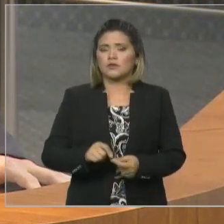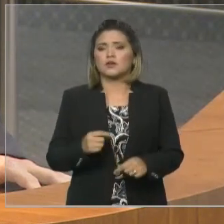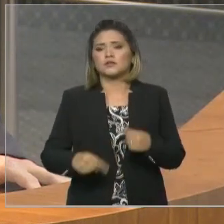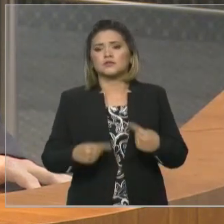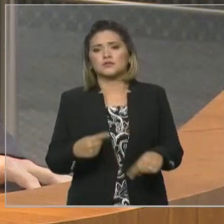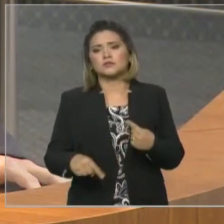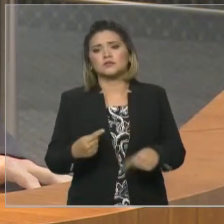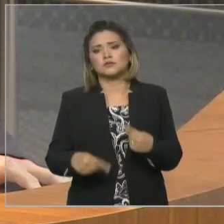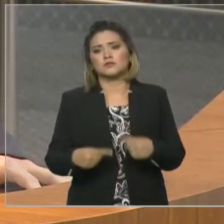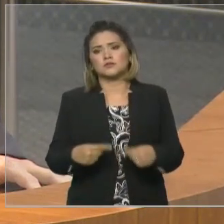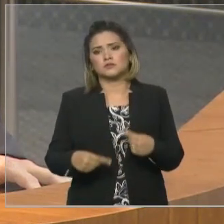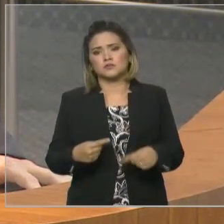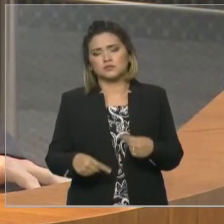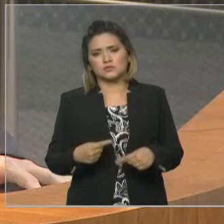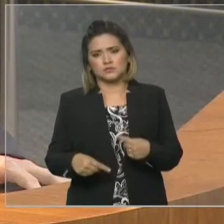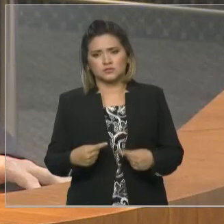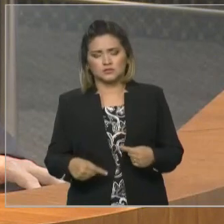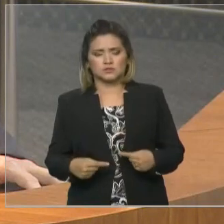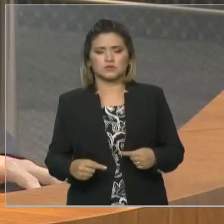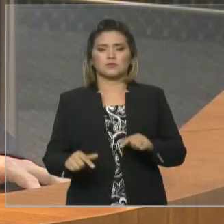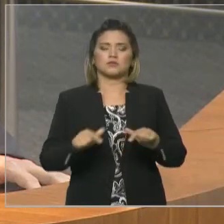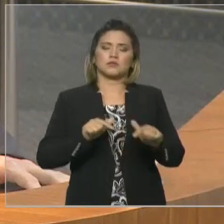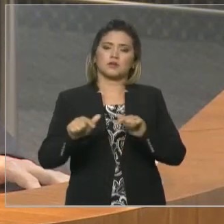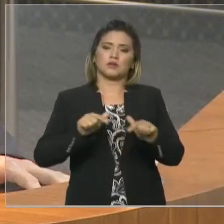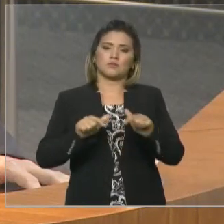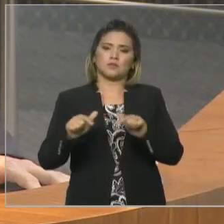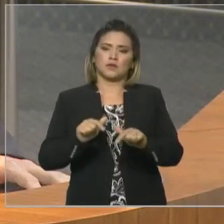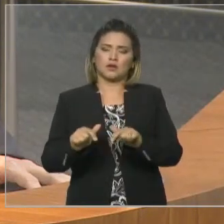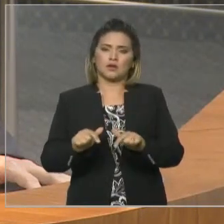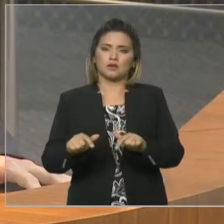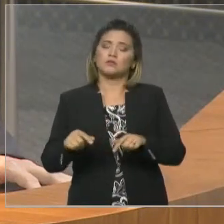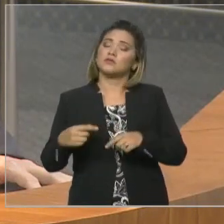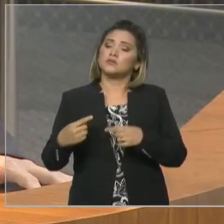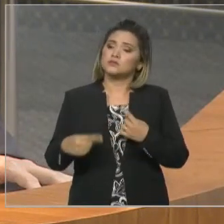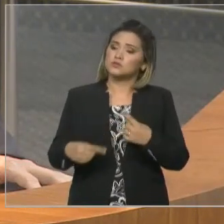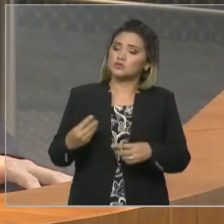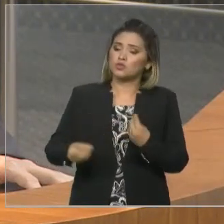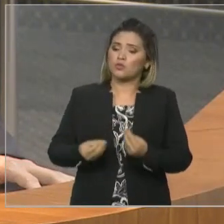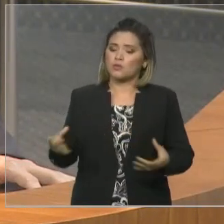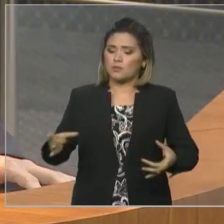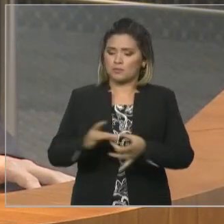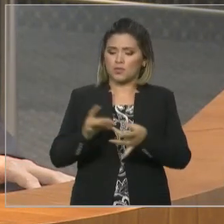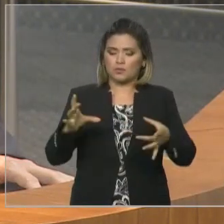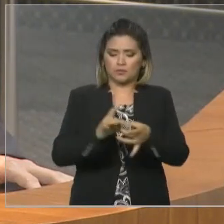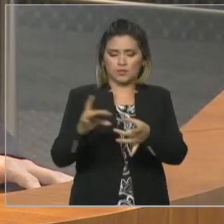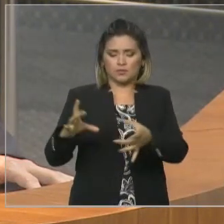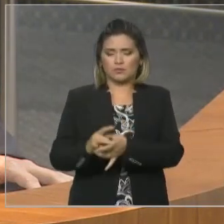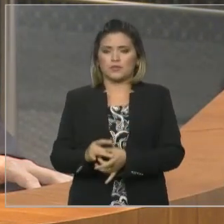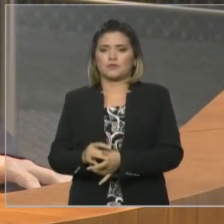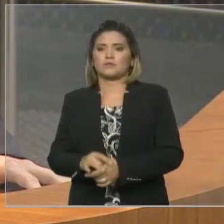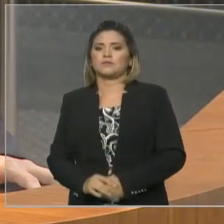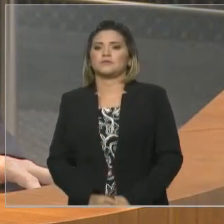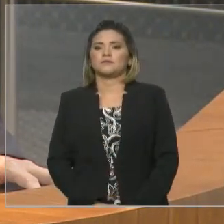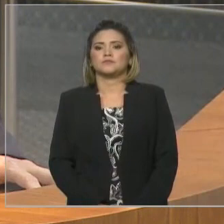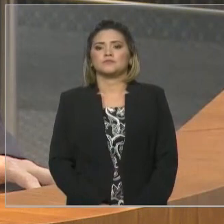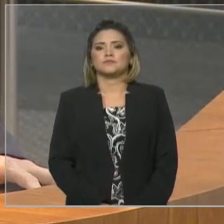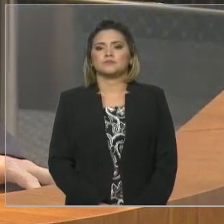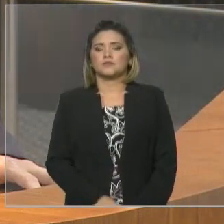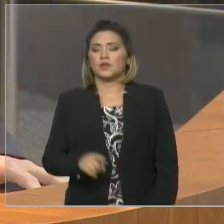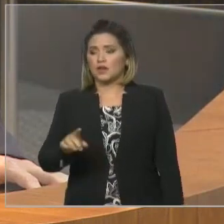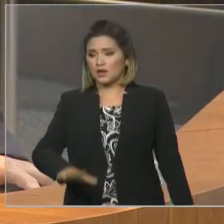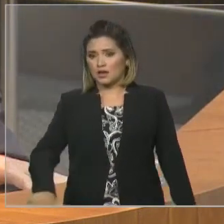discussão da sobreposição dos serviços. Porque você falou aí a conquista para aquela